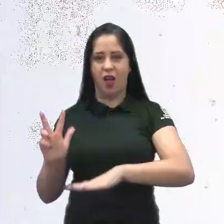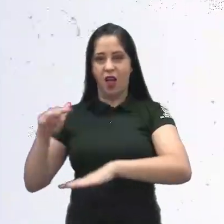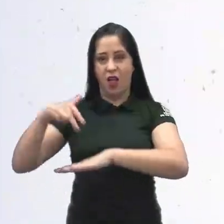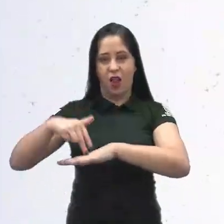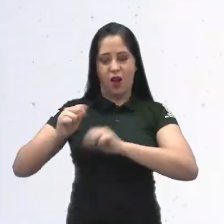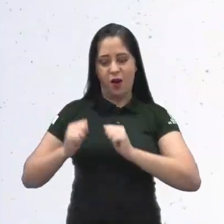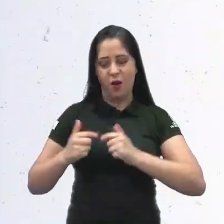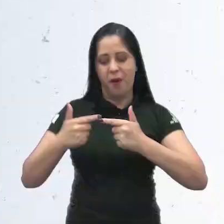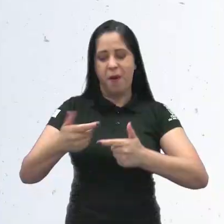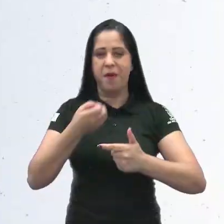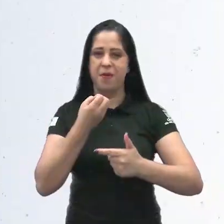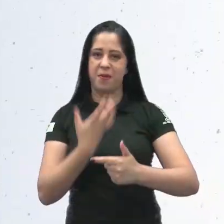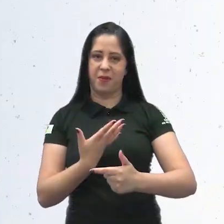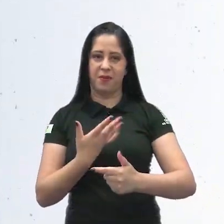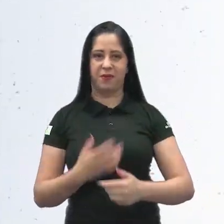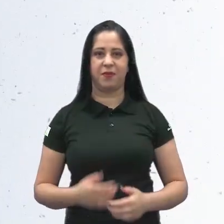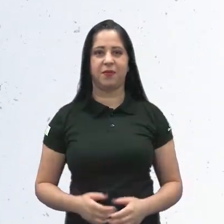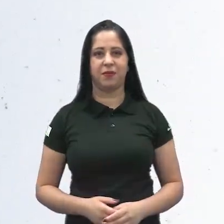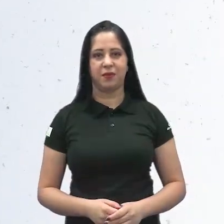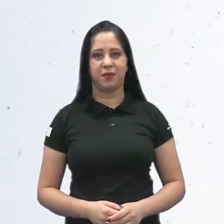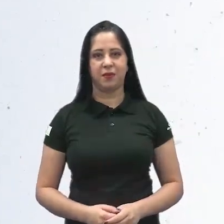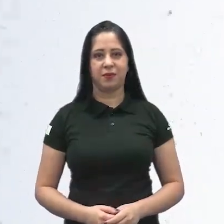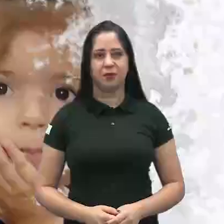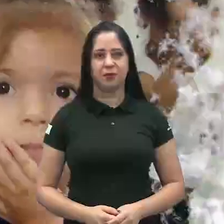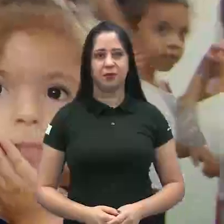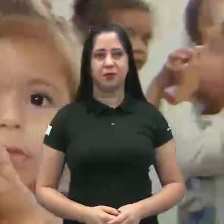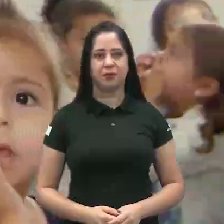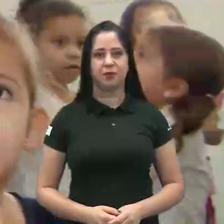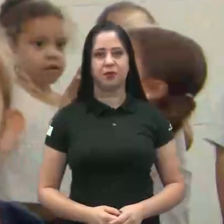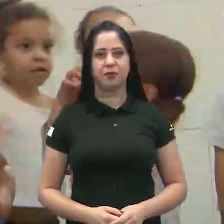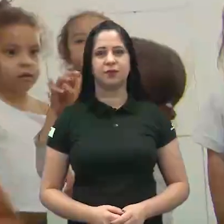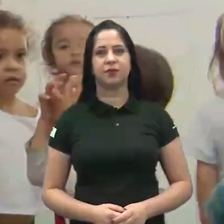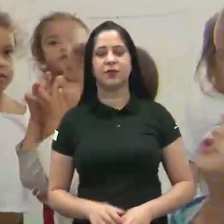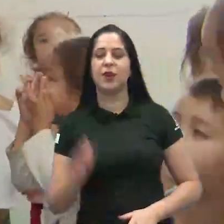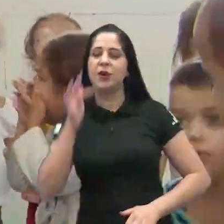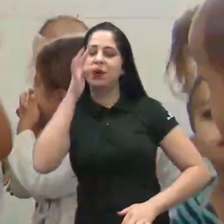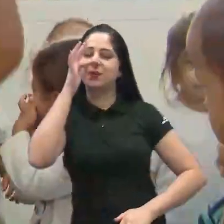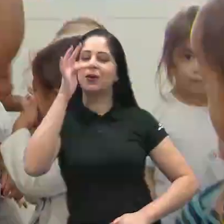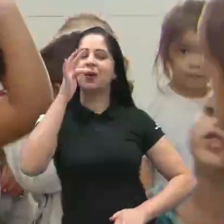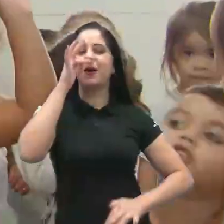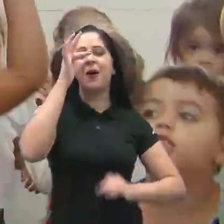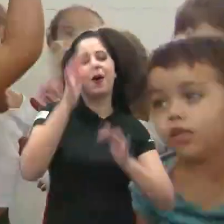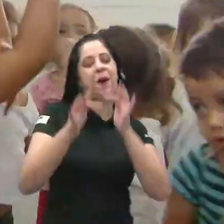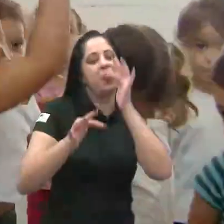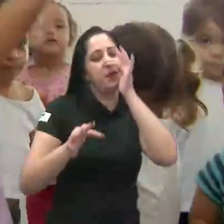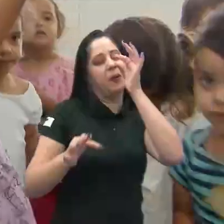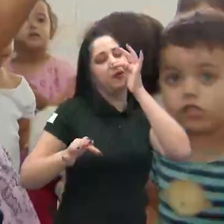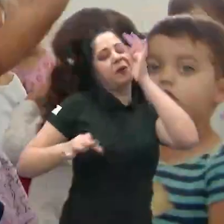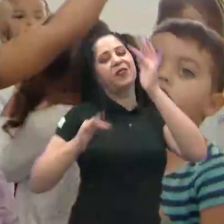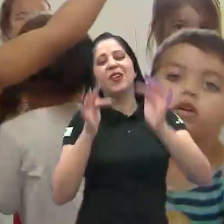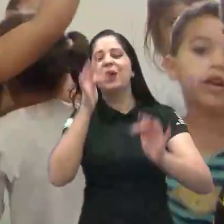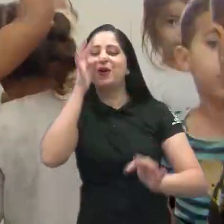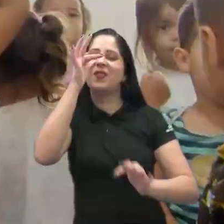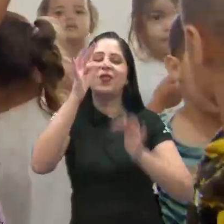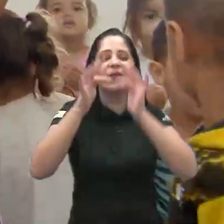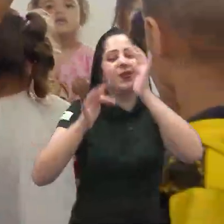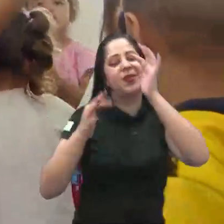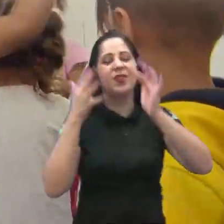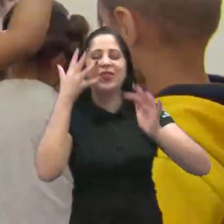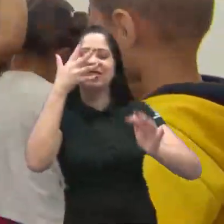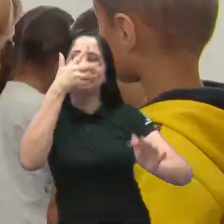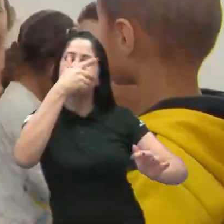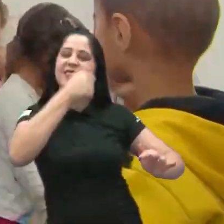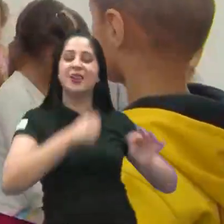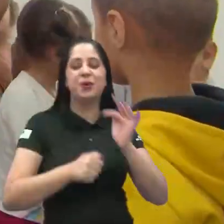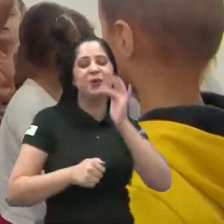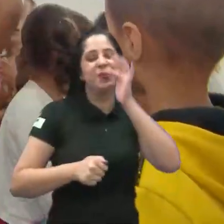social, vozes do bem. Linda rosa juvenil, juvenil, juvenil, a linda